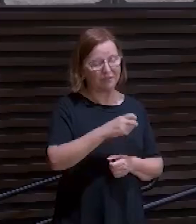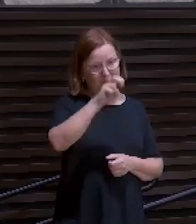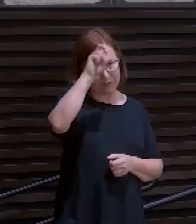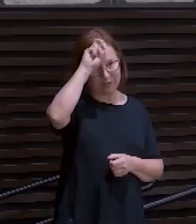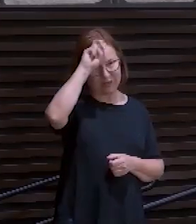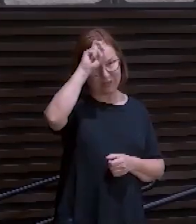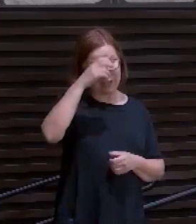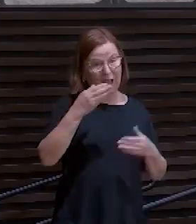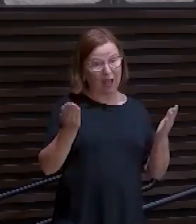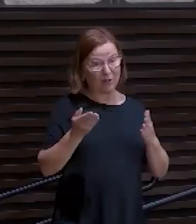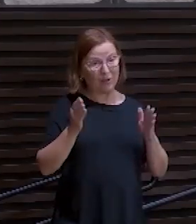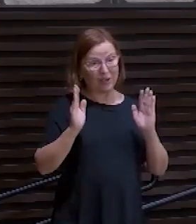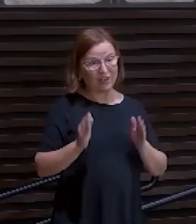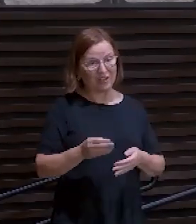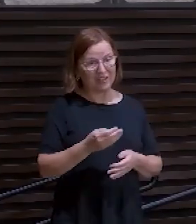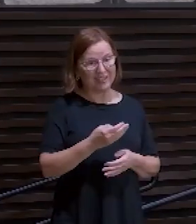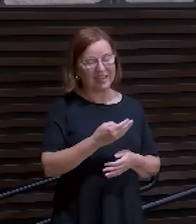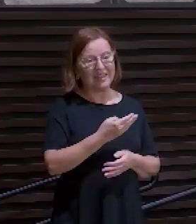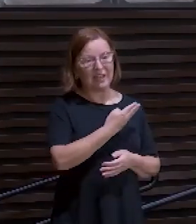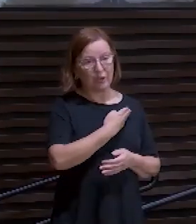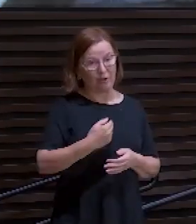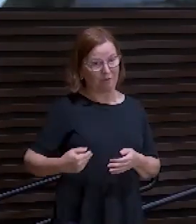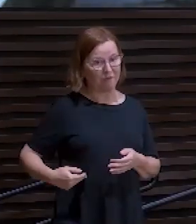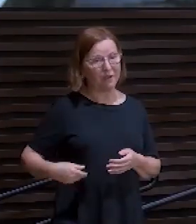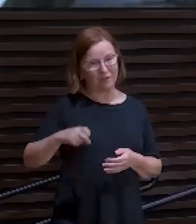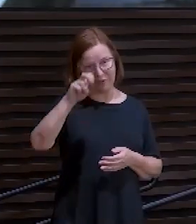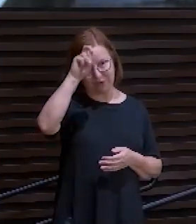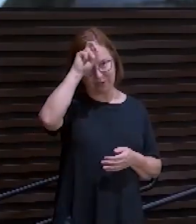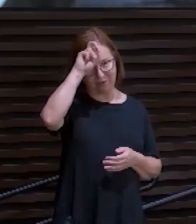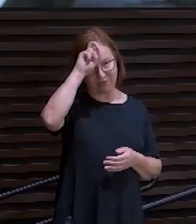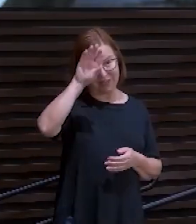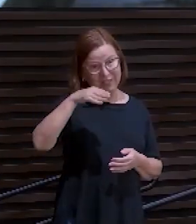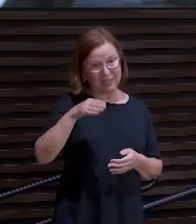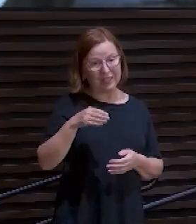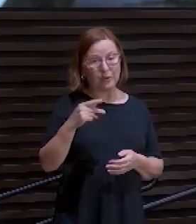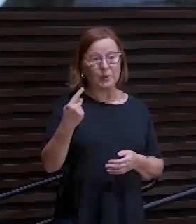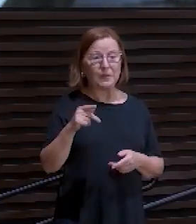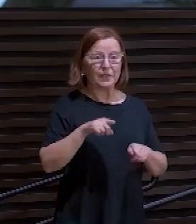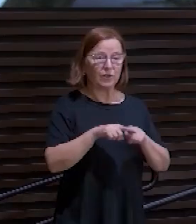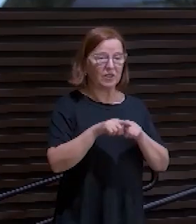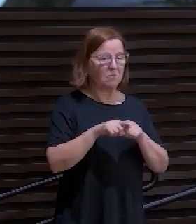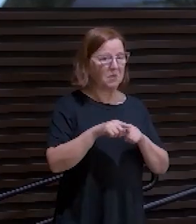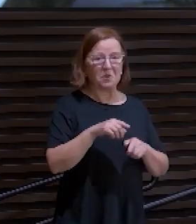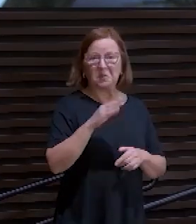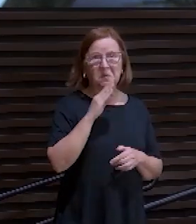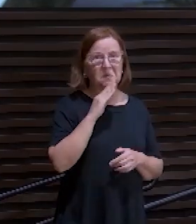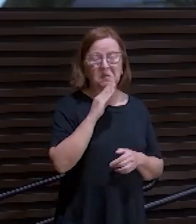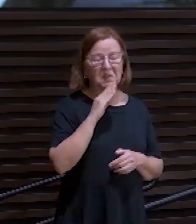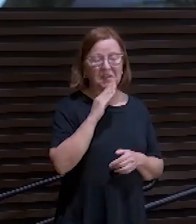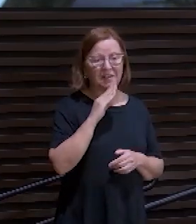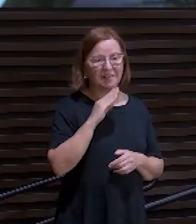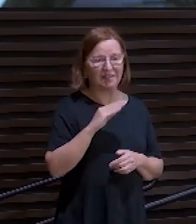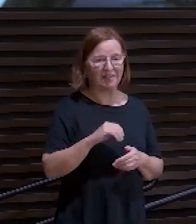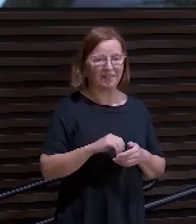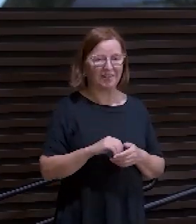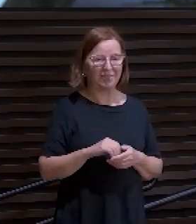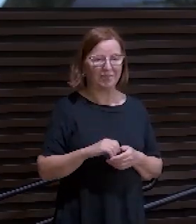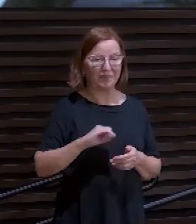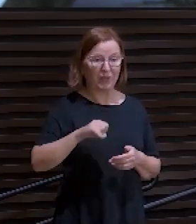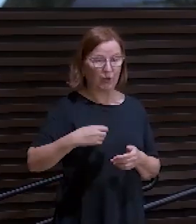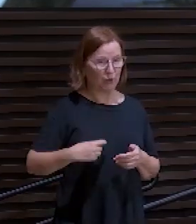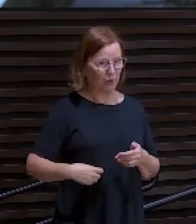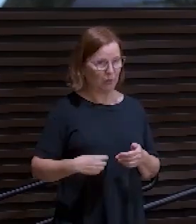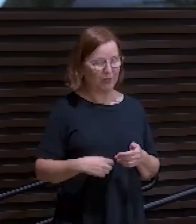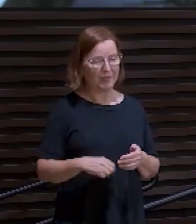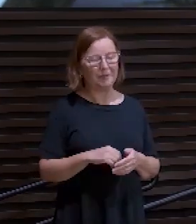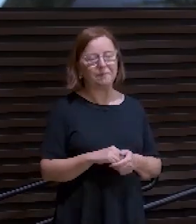E ele não foi reconhecido. E José, ele se apega a esta dificuldade